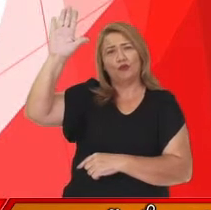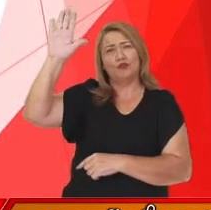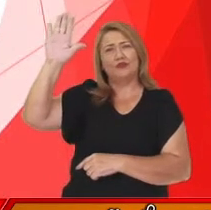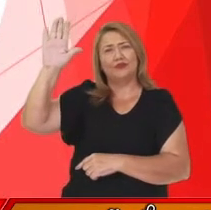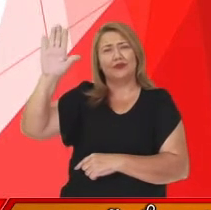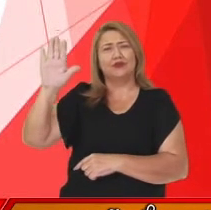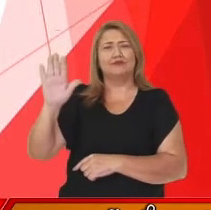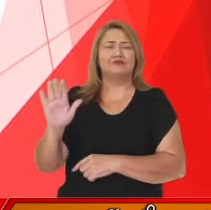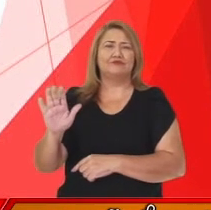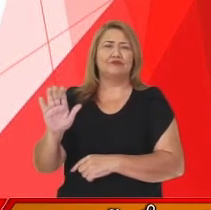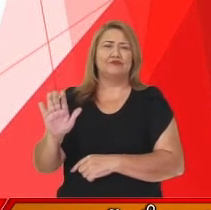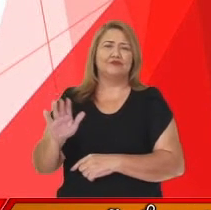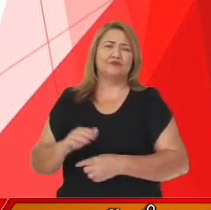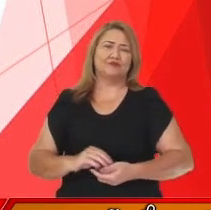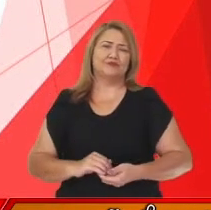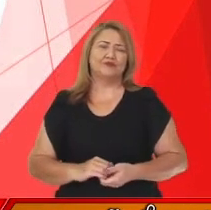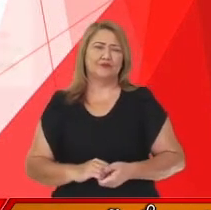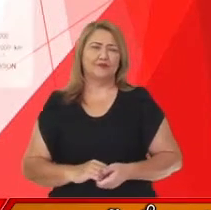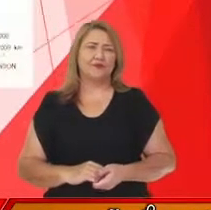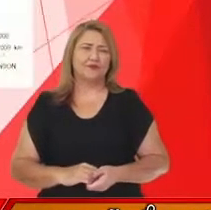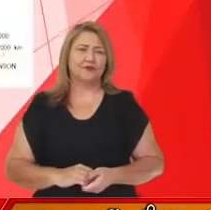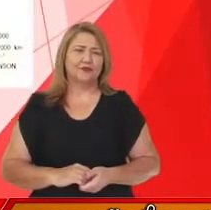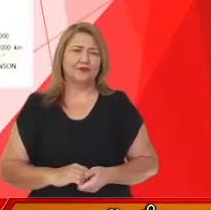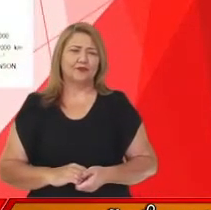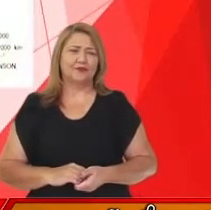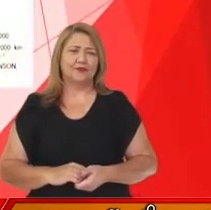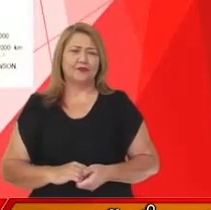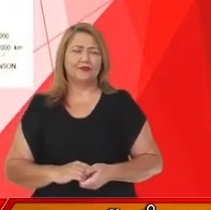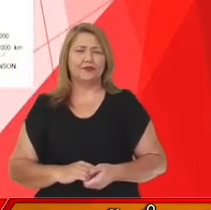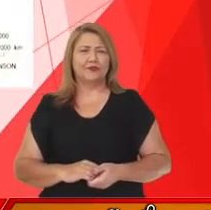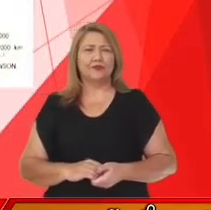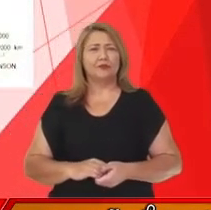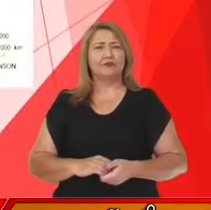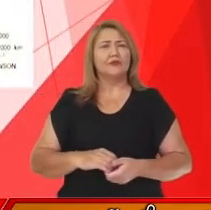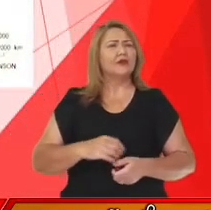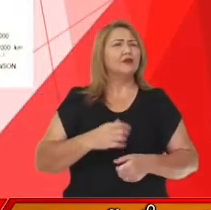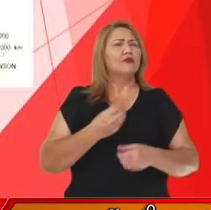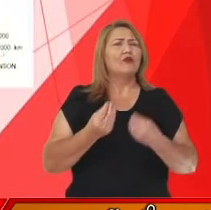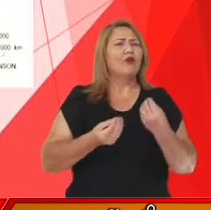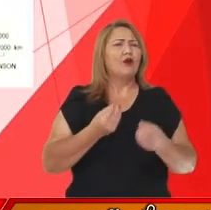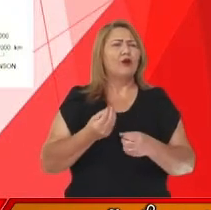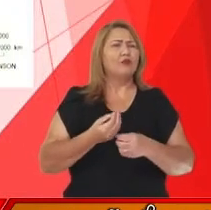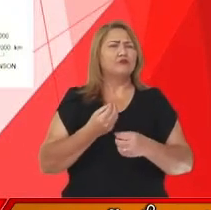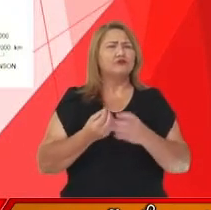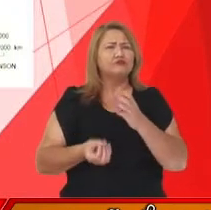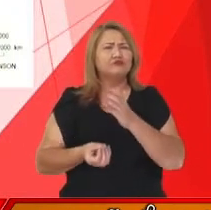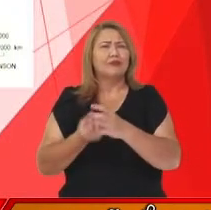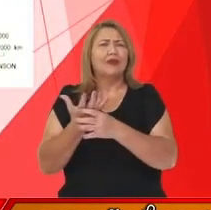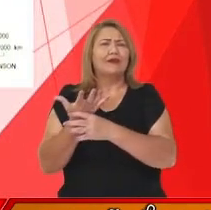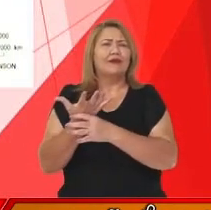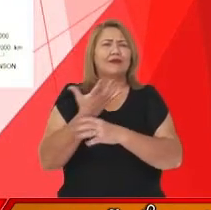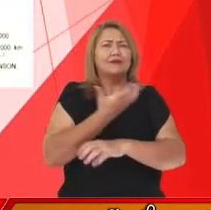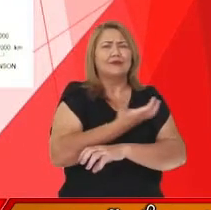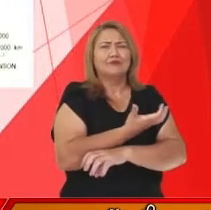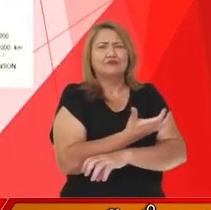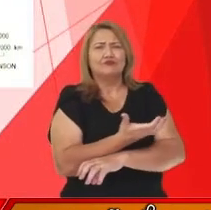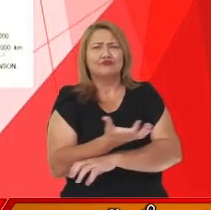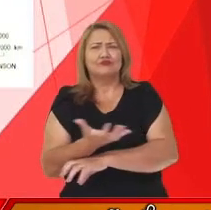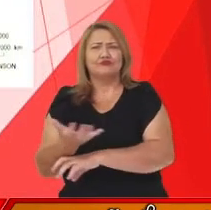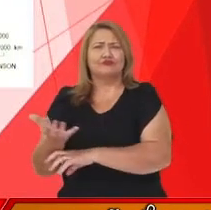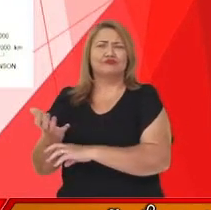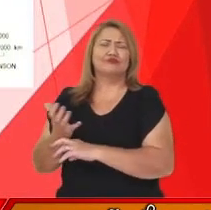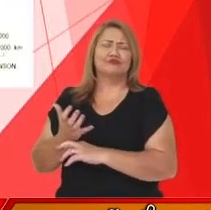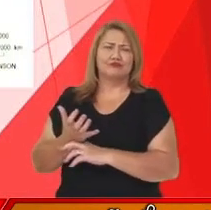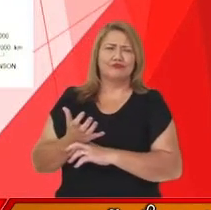entre a linha do Equador eu troco Ok amigão não vegetação não é diferente se liga aí